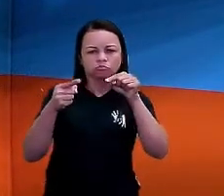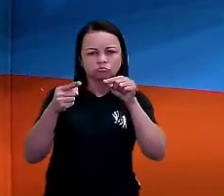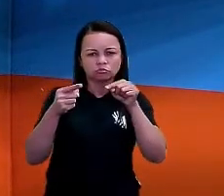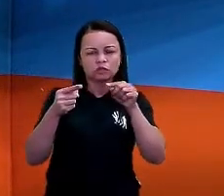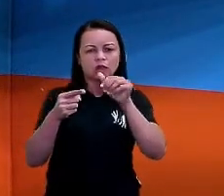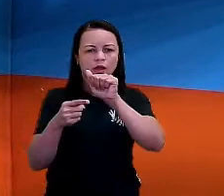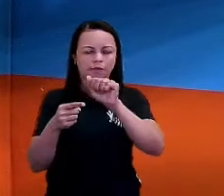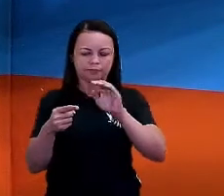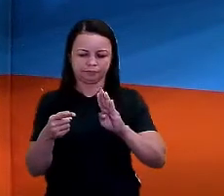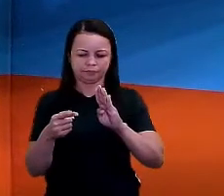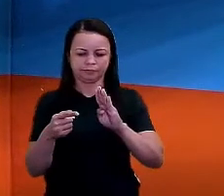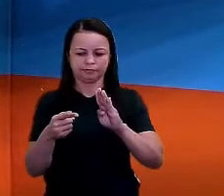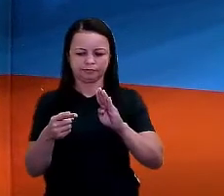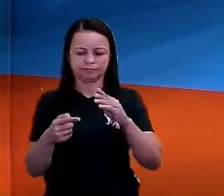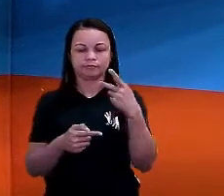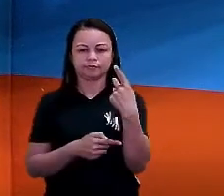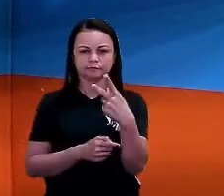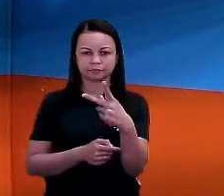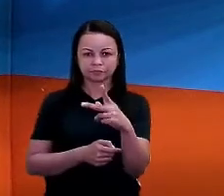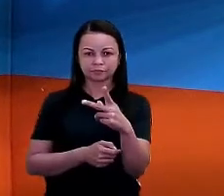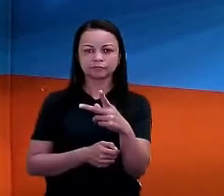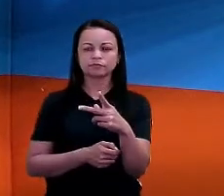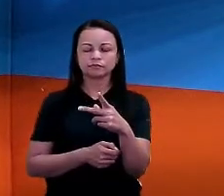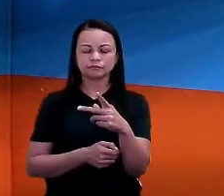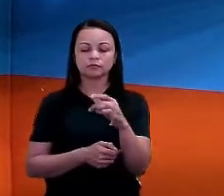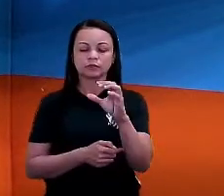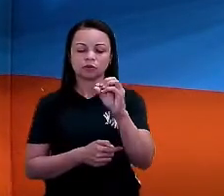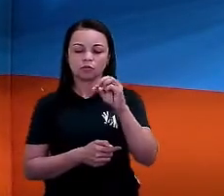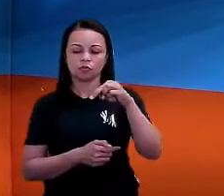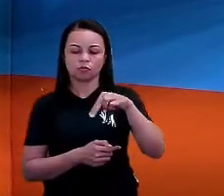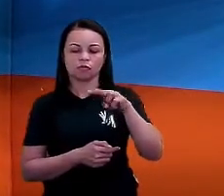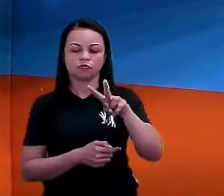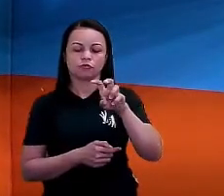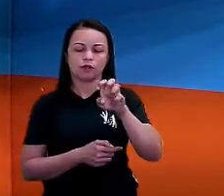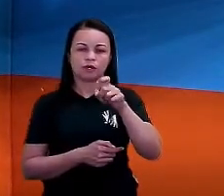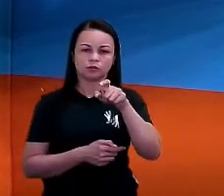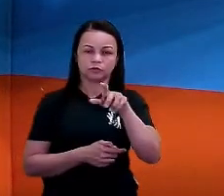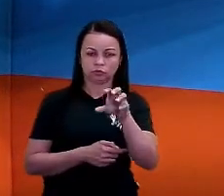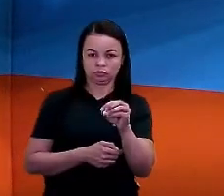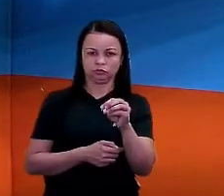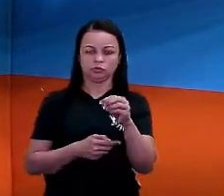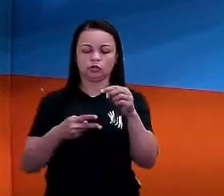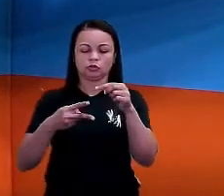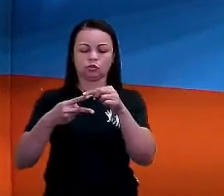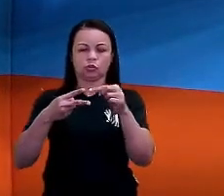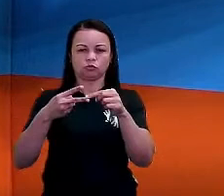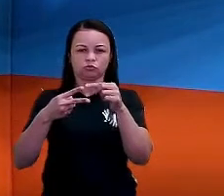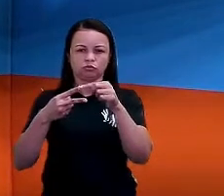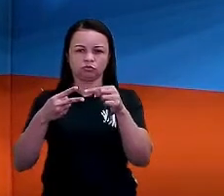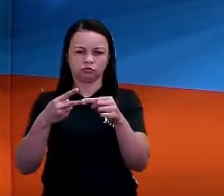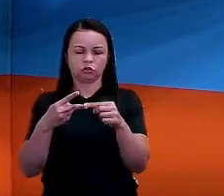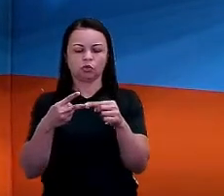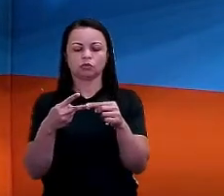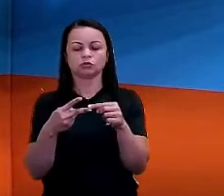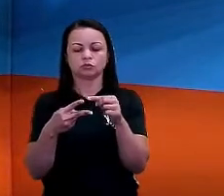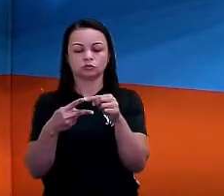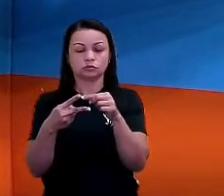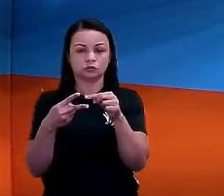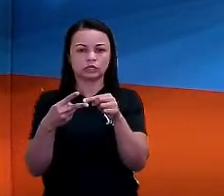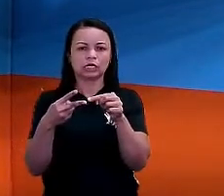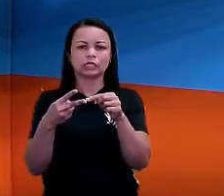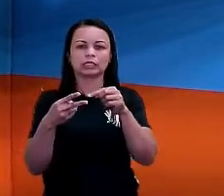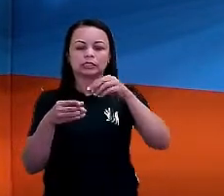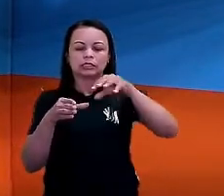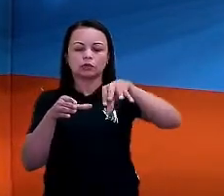que ele vai ser convexo quando dois pontos que estão no interior